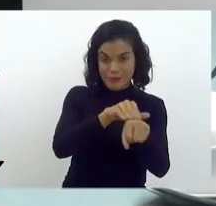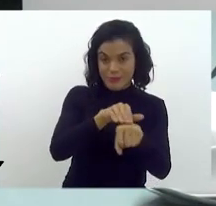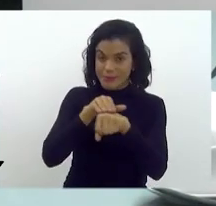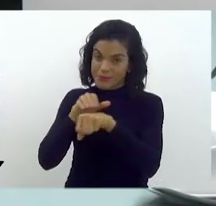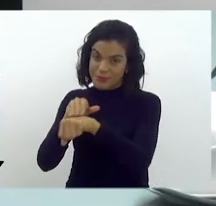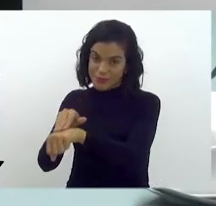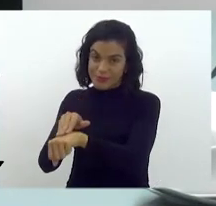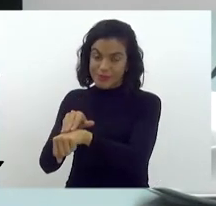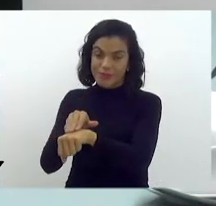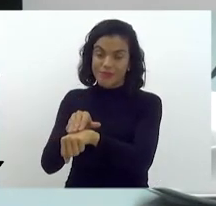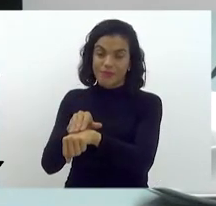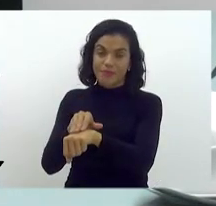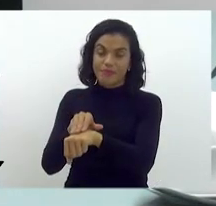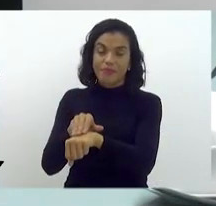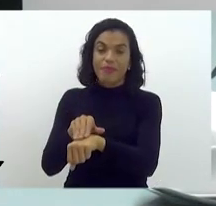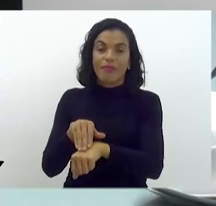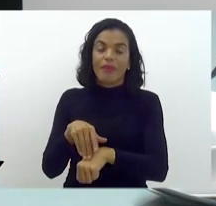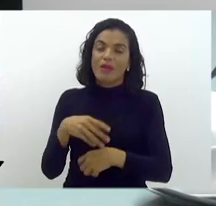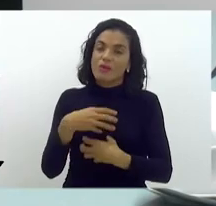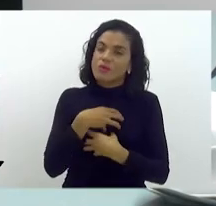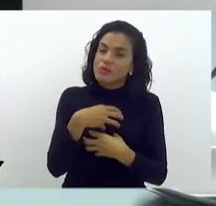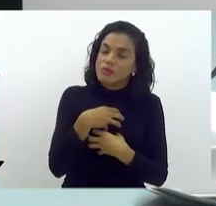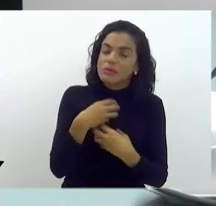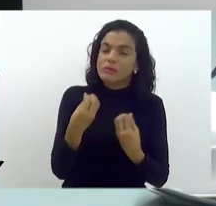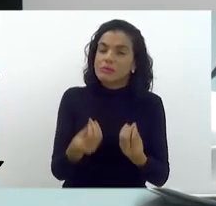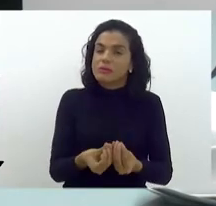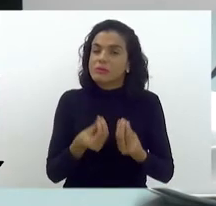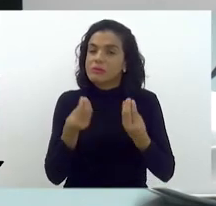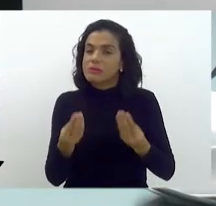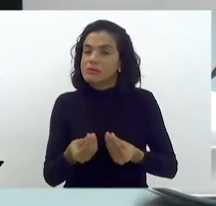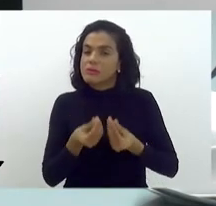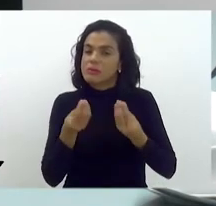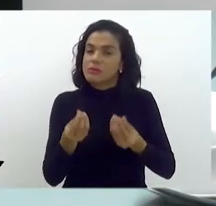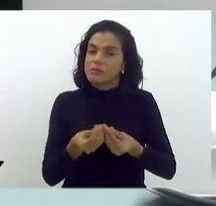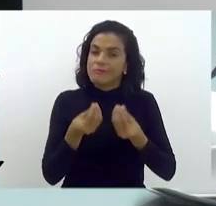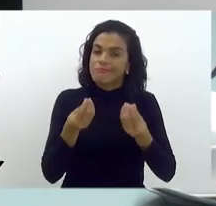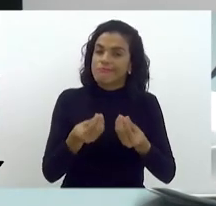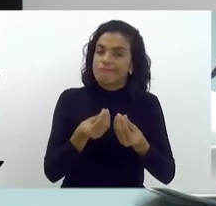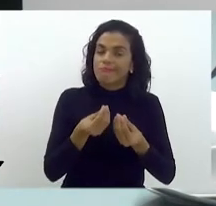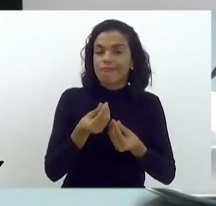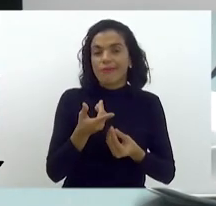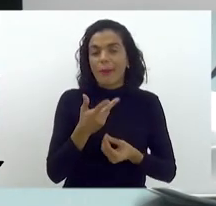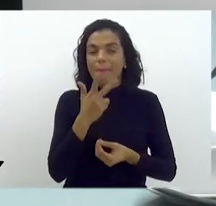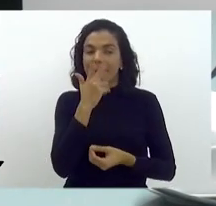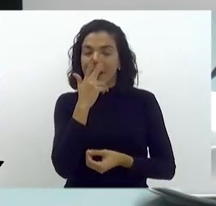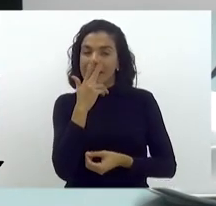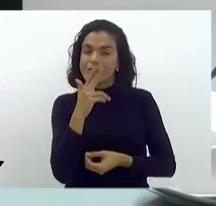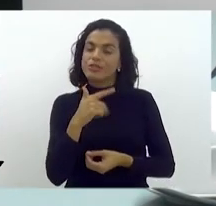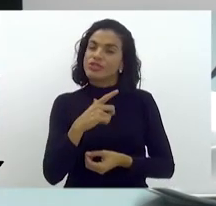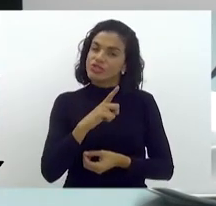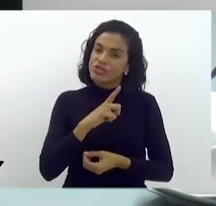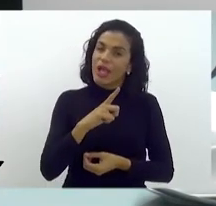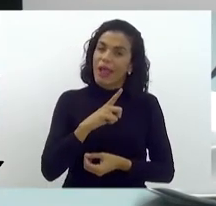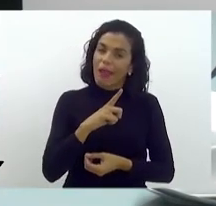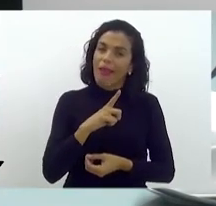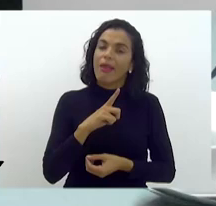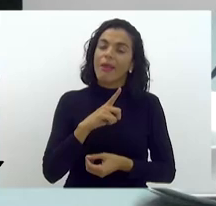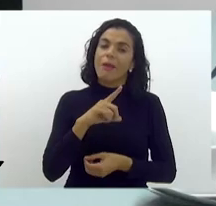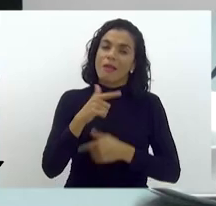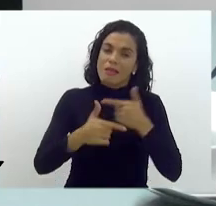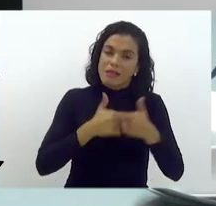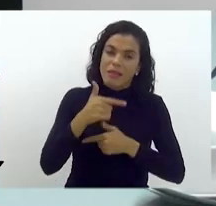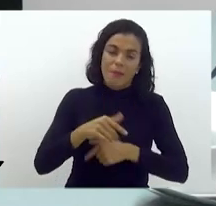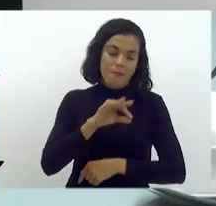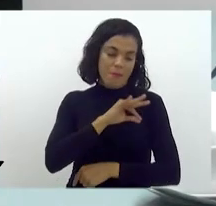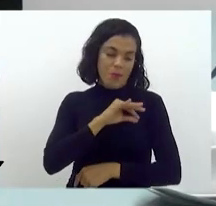considerações a seguir é ficou aqui um sentimento que embora a gente tenha trabalhado na Polícia Civil ao longo